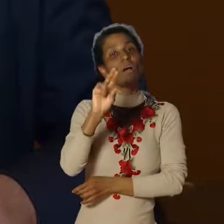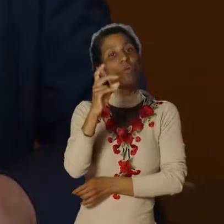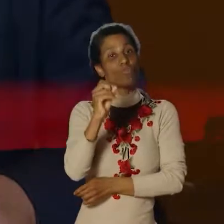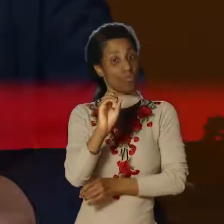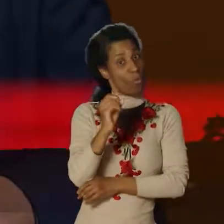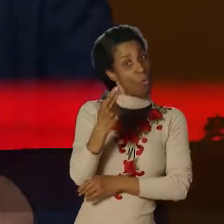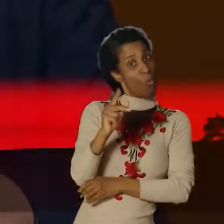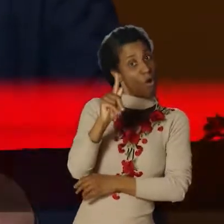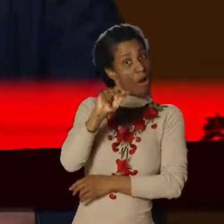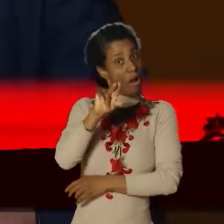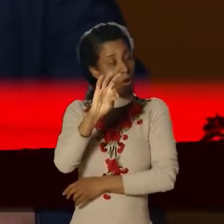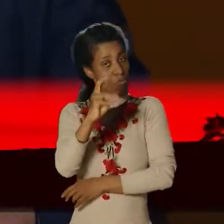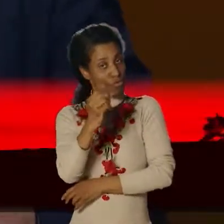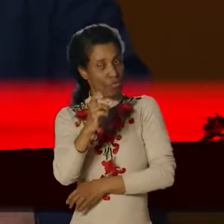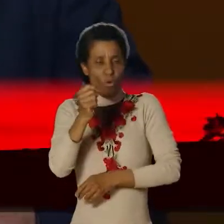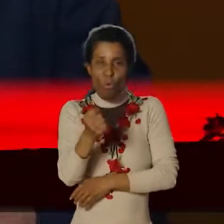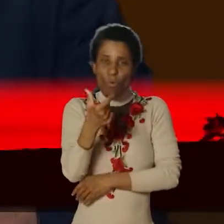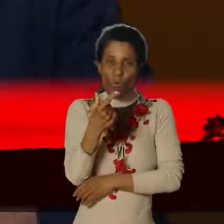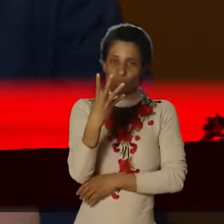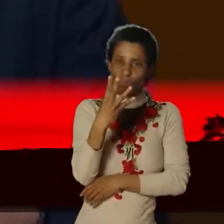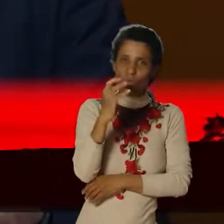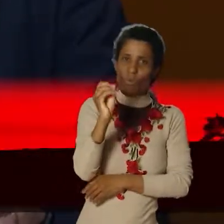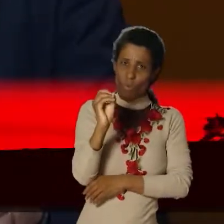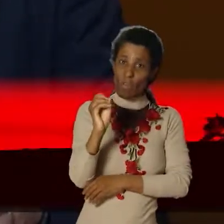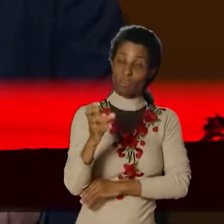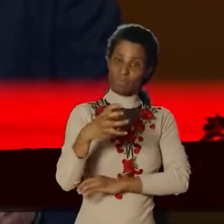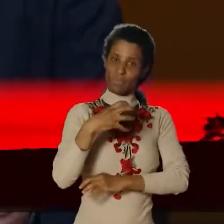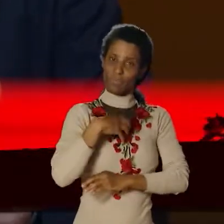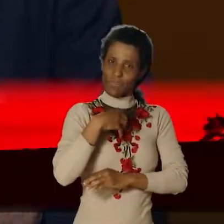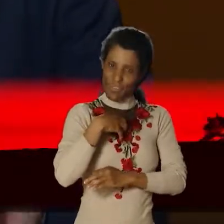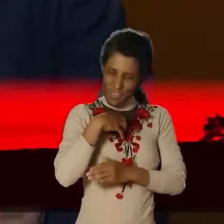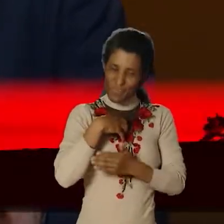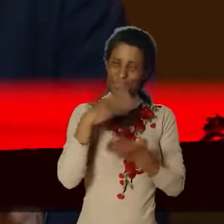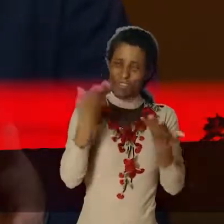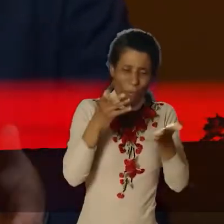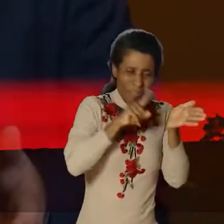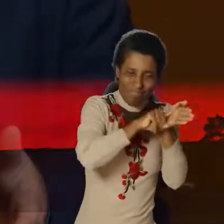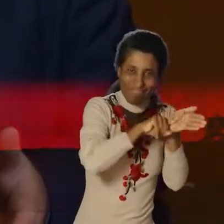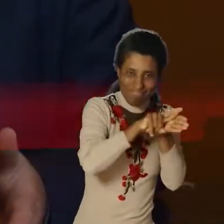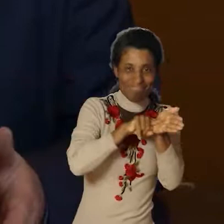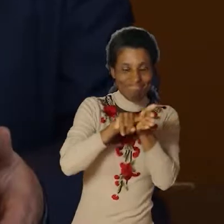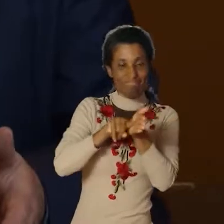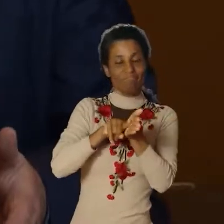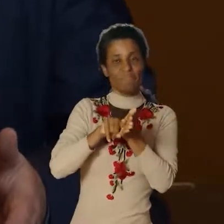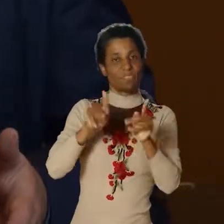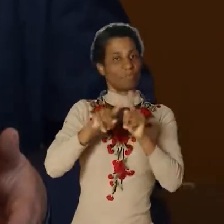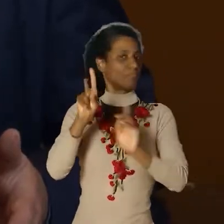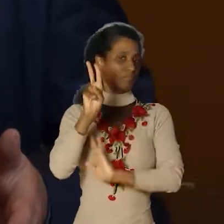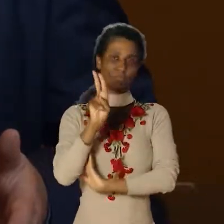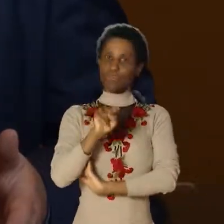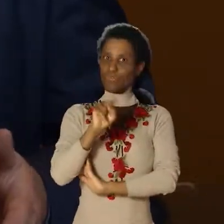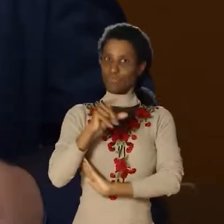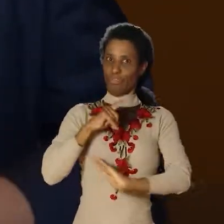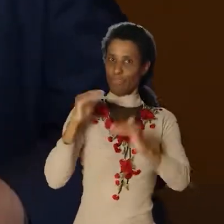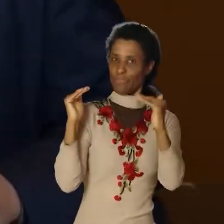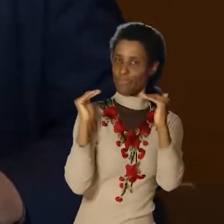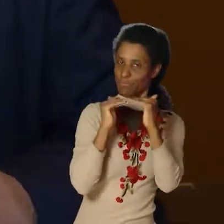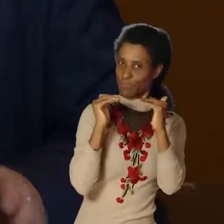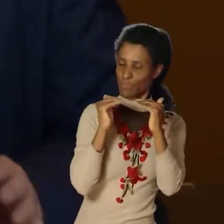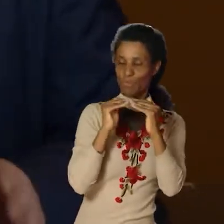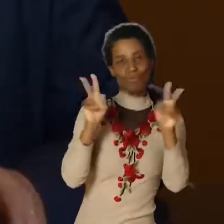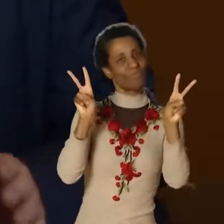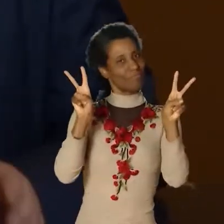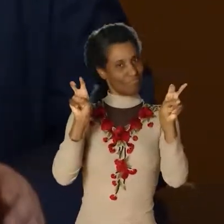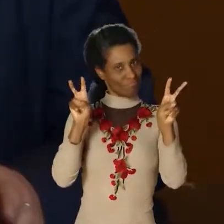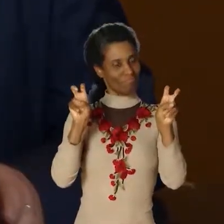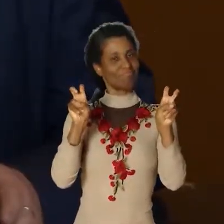a origem da palavra gaúcho ou gaúcho. Ao todo, são quase 40 possibilidades já investigadas. No entanto,